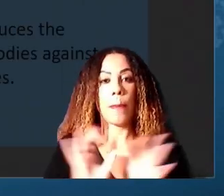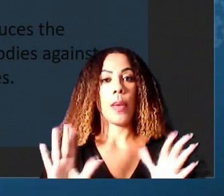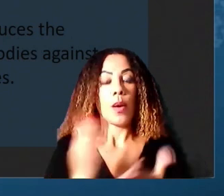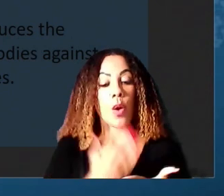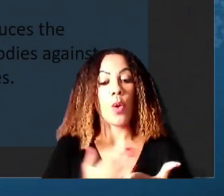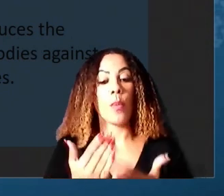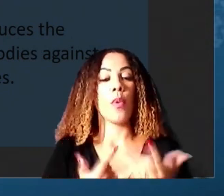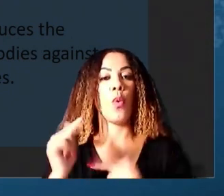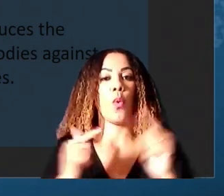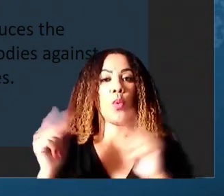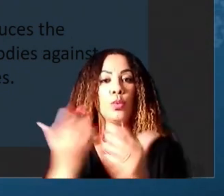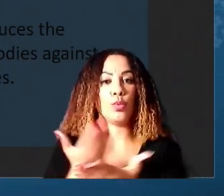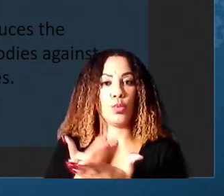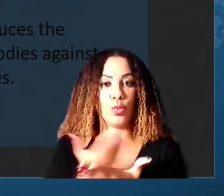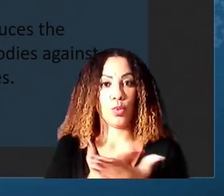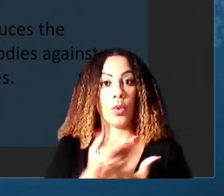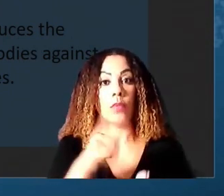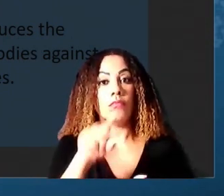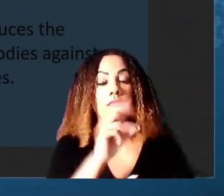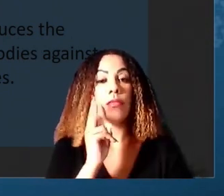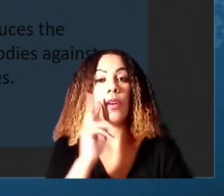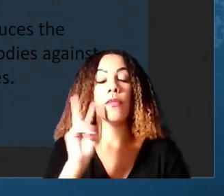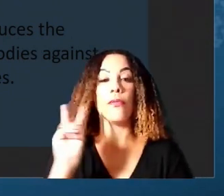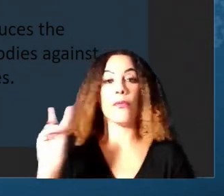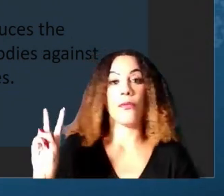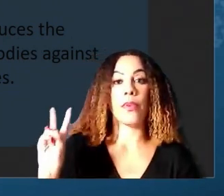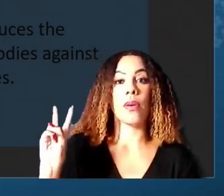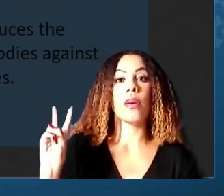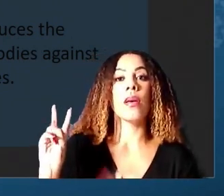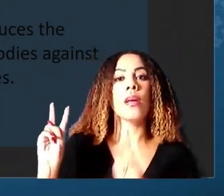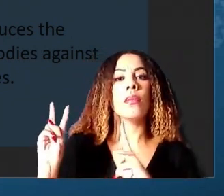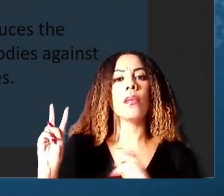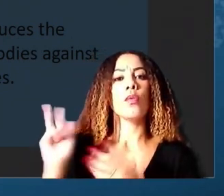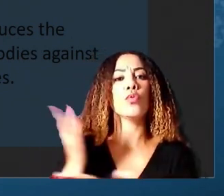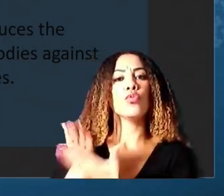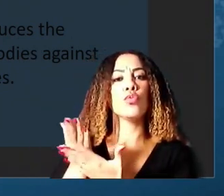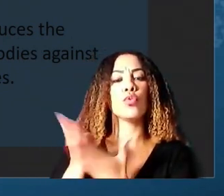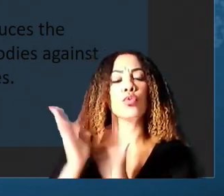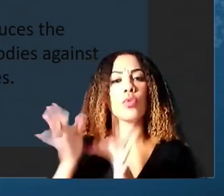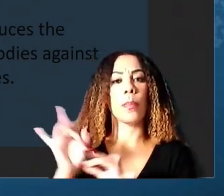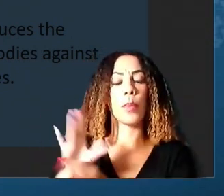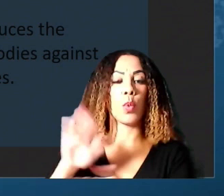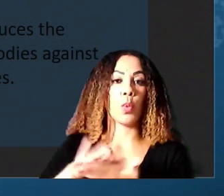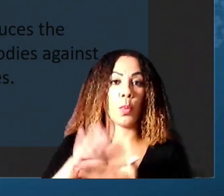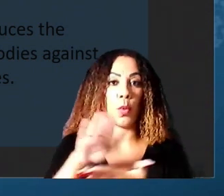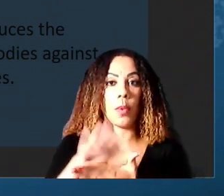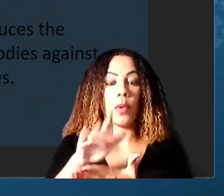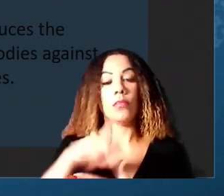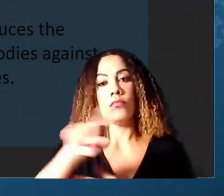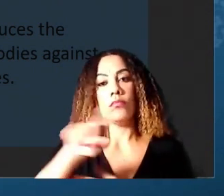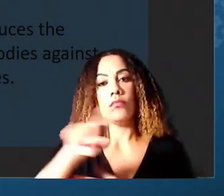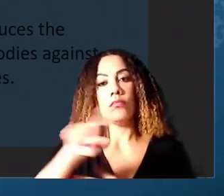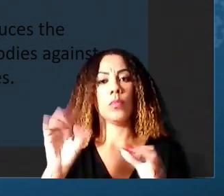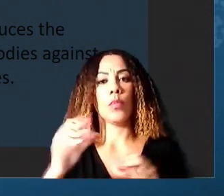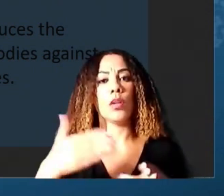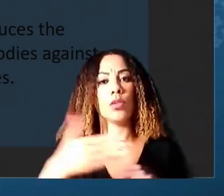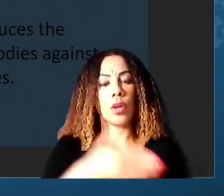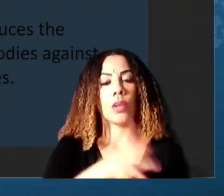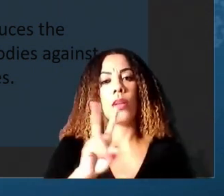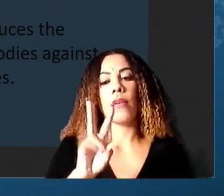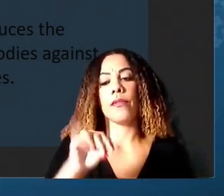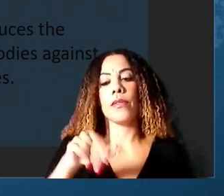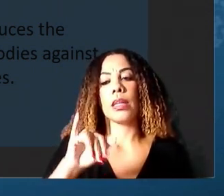estudos. Então, vocês estão vendo aqui um estudo já publicado, né, vocês podem acessar. Vinícius